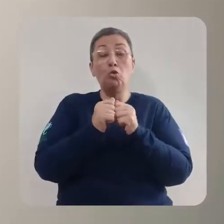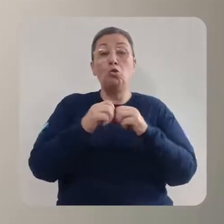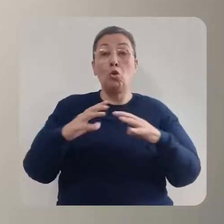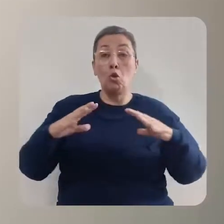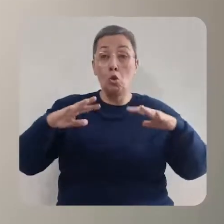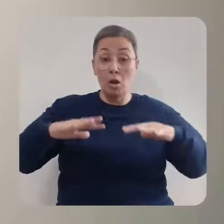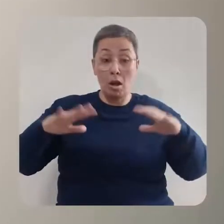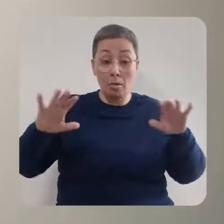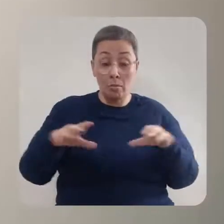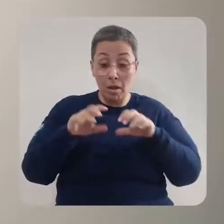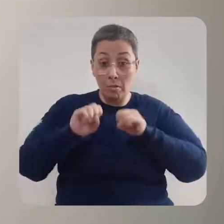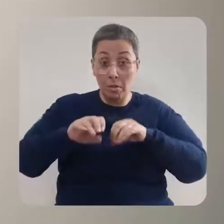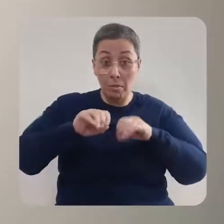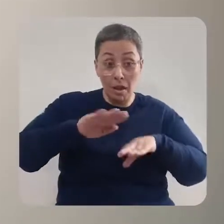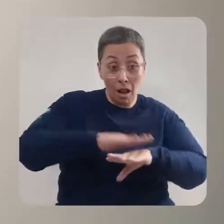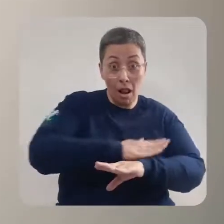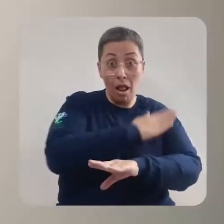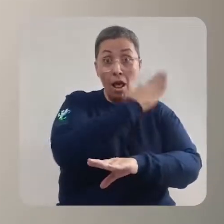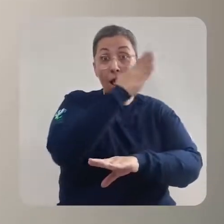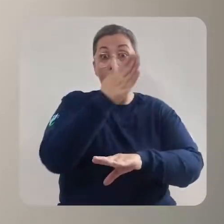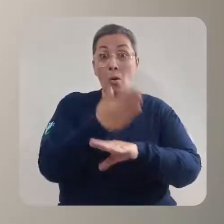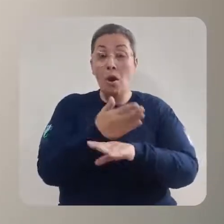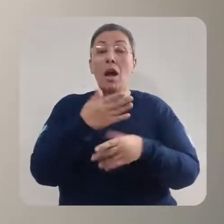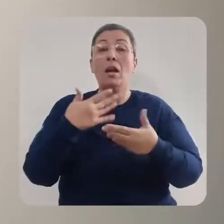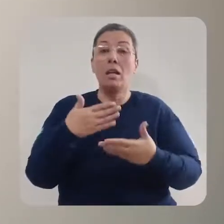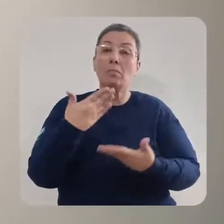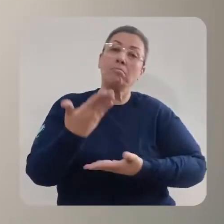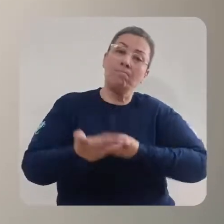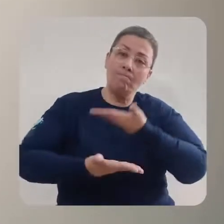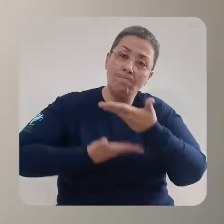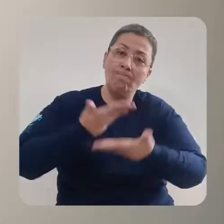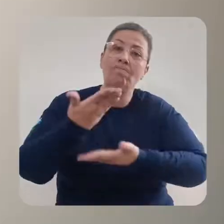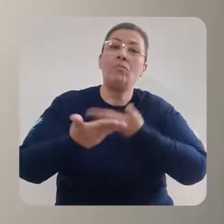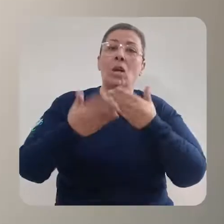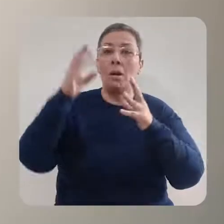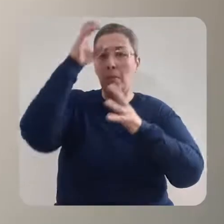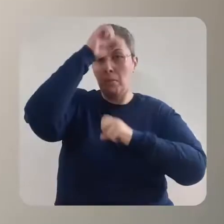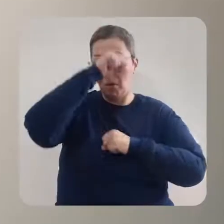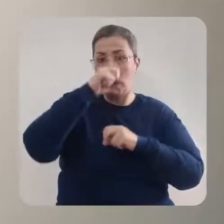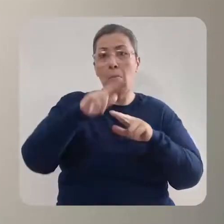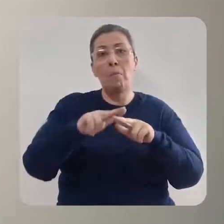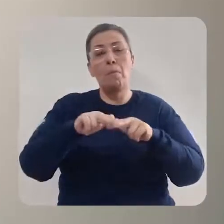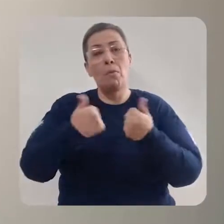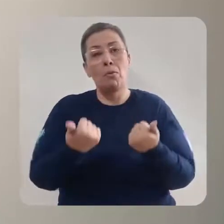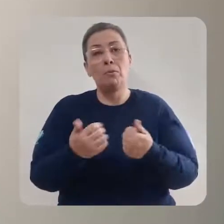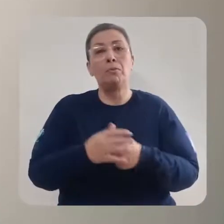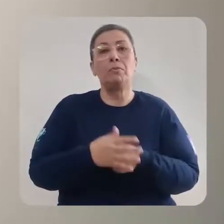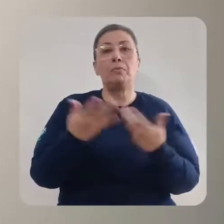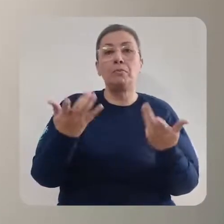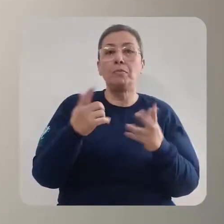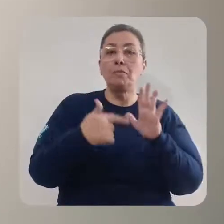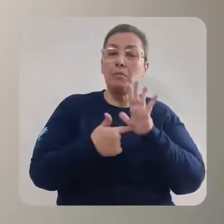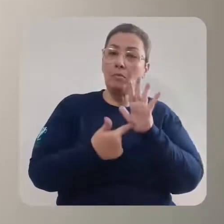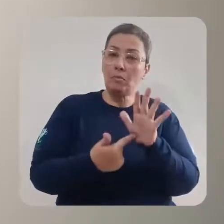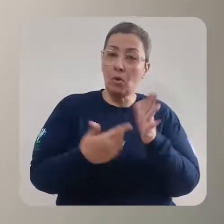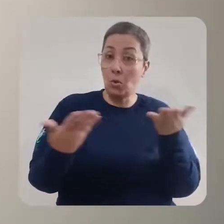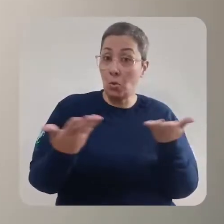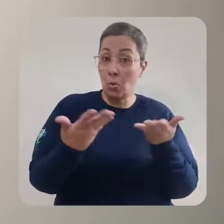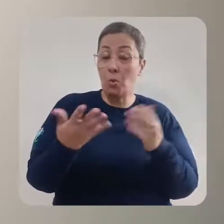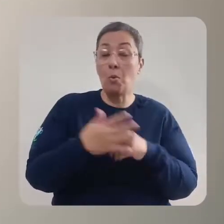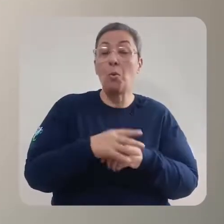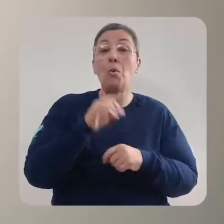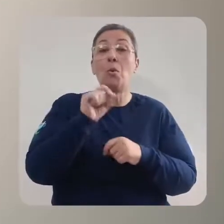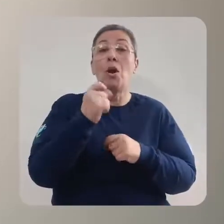permanecer ensinando, que é a manutenção desta aprendizagem, né? Para isso, eu trouxe hoje